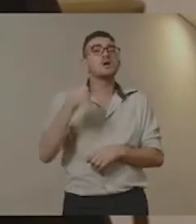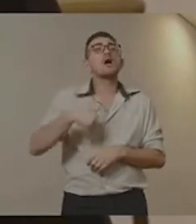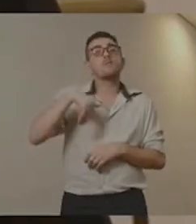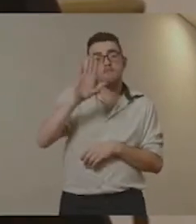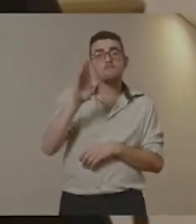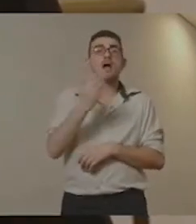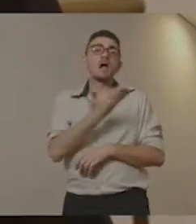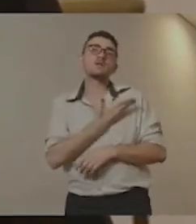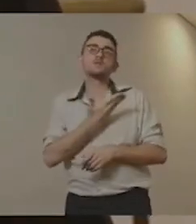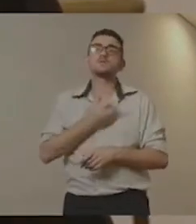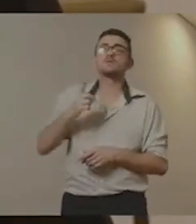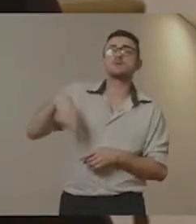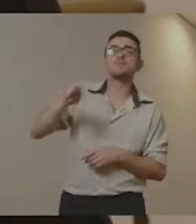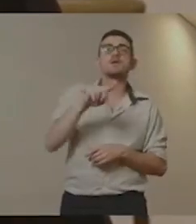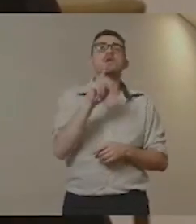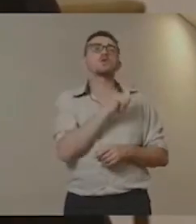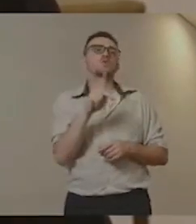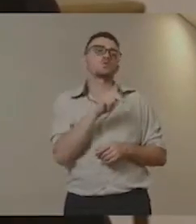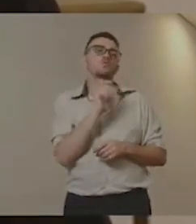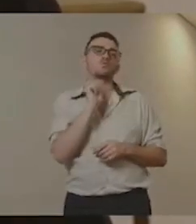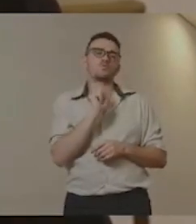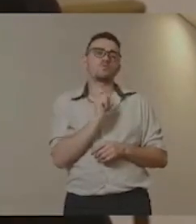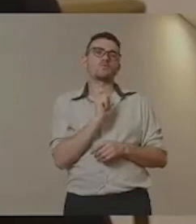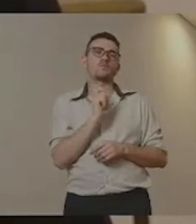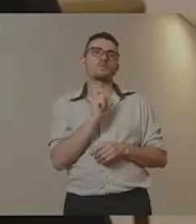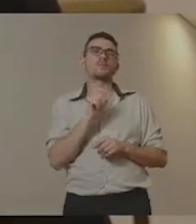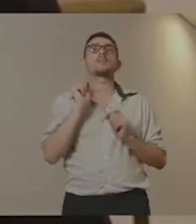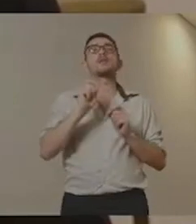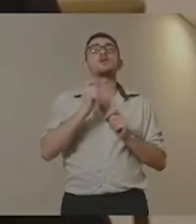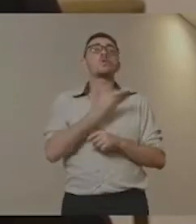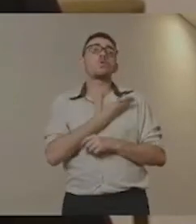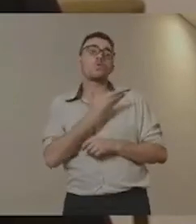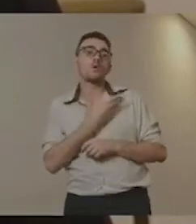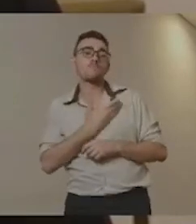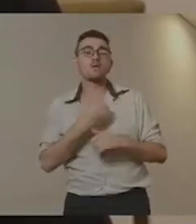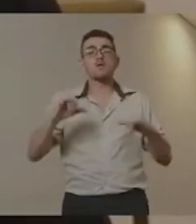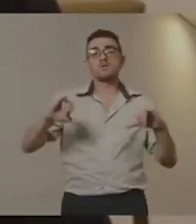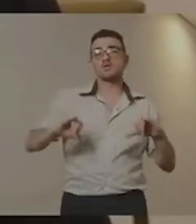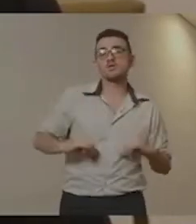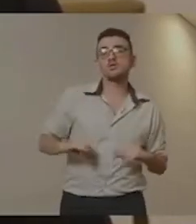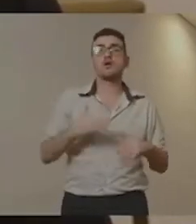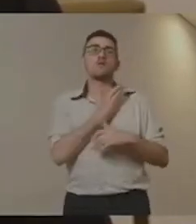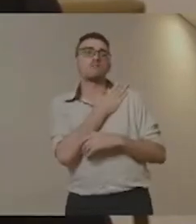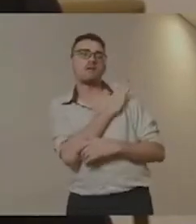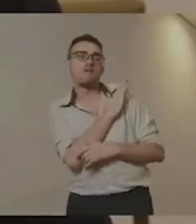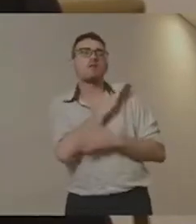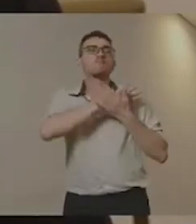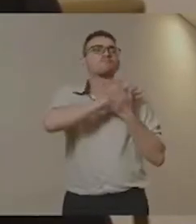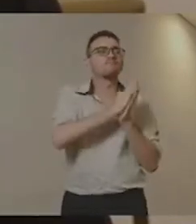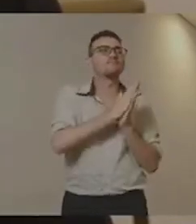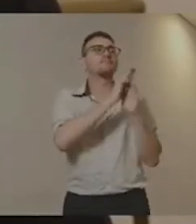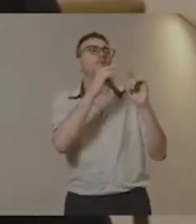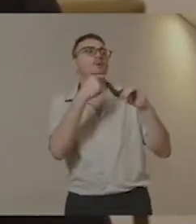sofre bullying, o coleguinha que sofre racismo, porque eles estão ali no meio. Eles estão junto. E